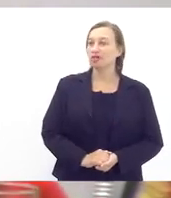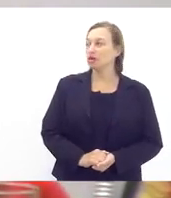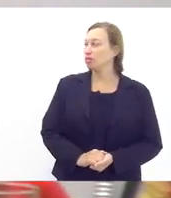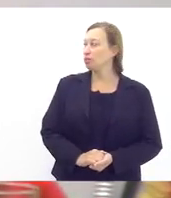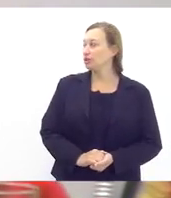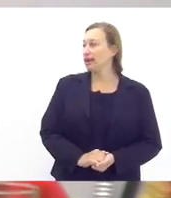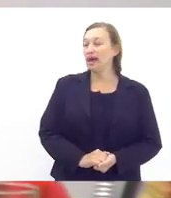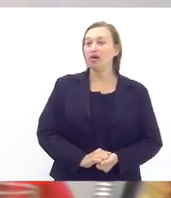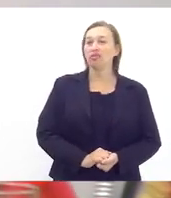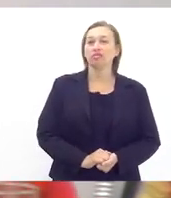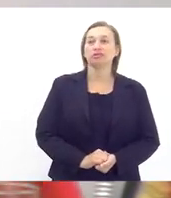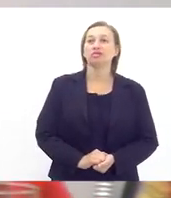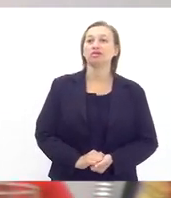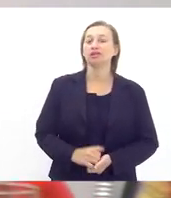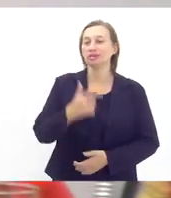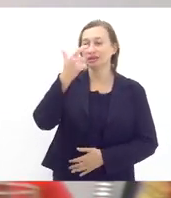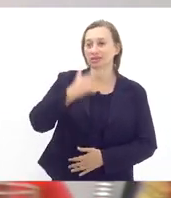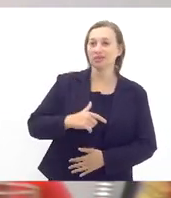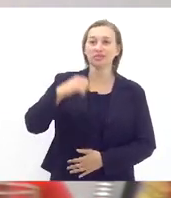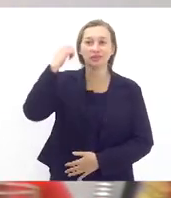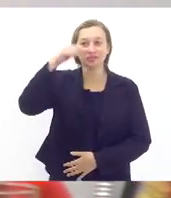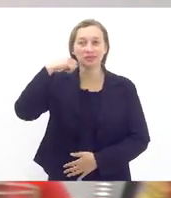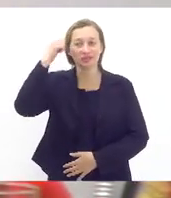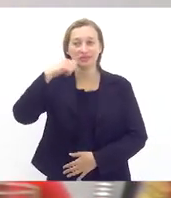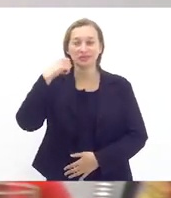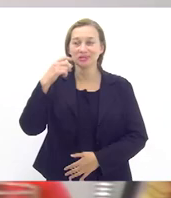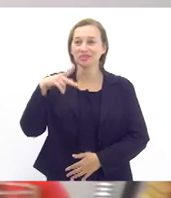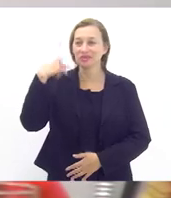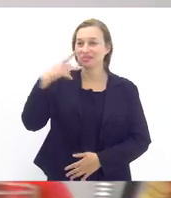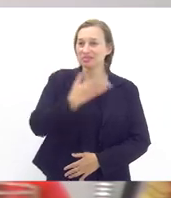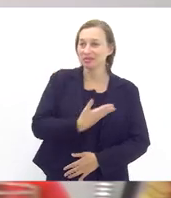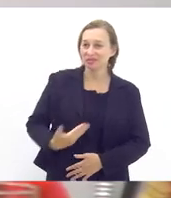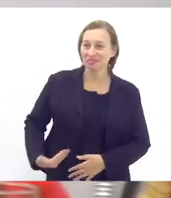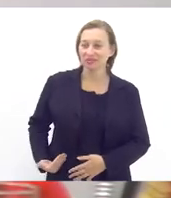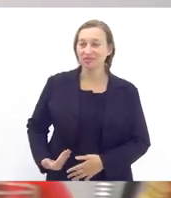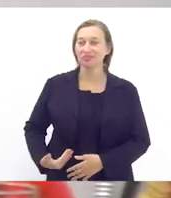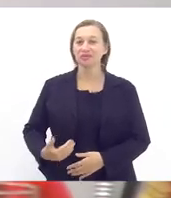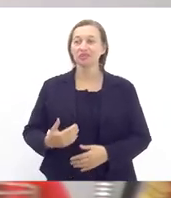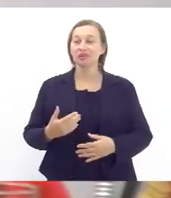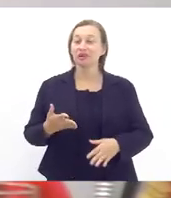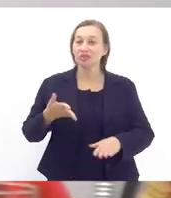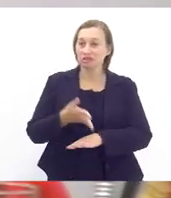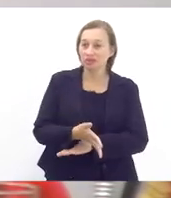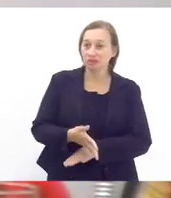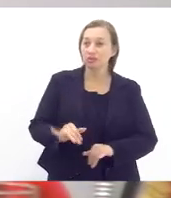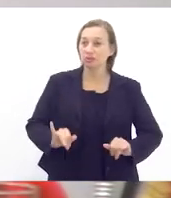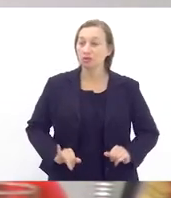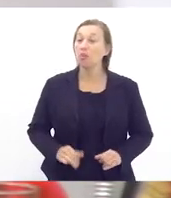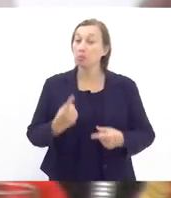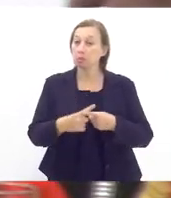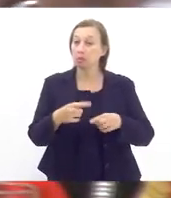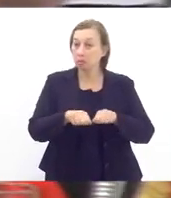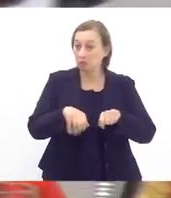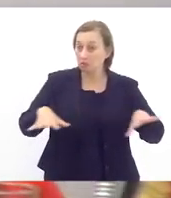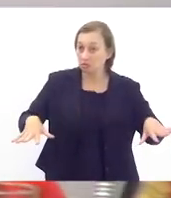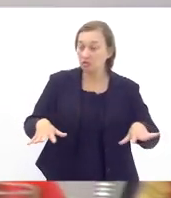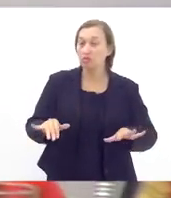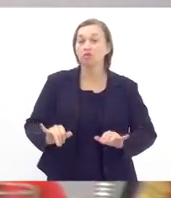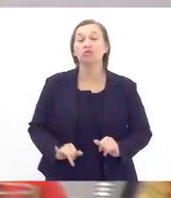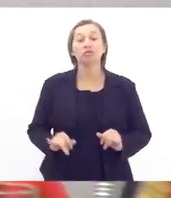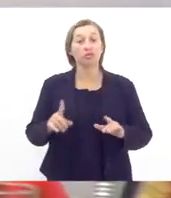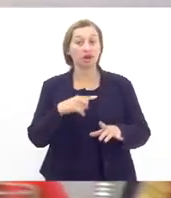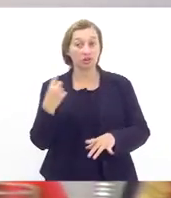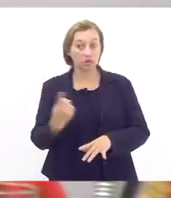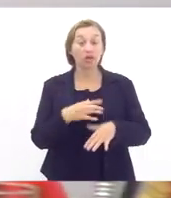atriz que sou eu entrei nas políticas públicas e tem com muita dor porque a pandemia foi isso para todos nós